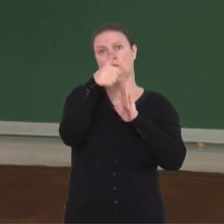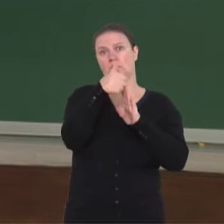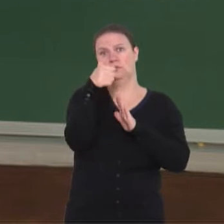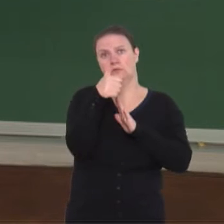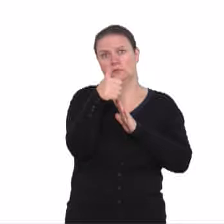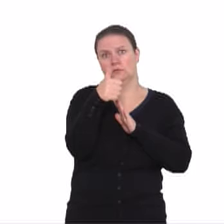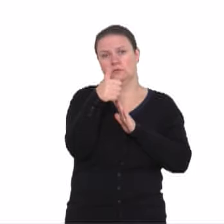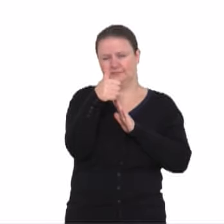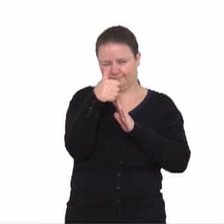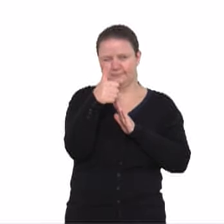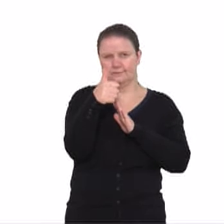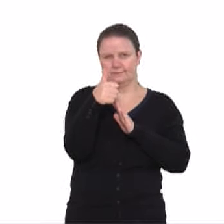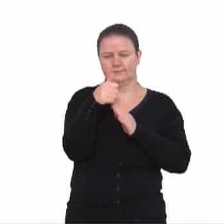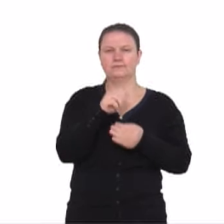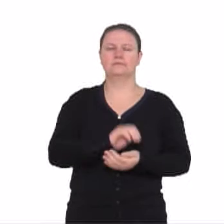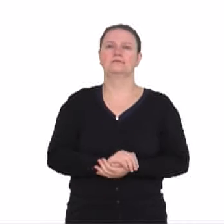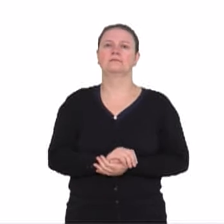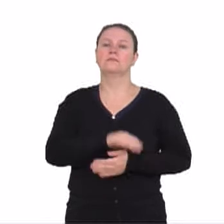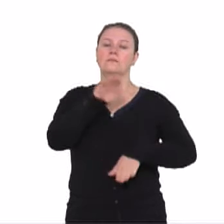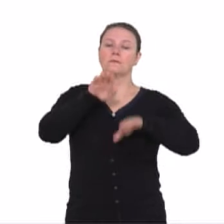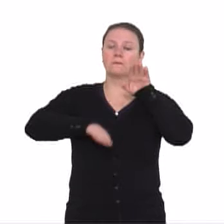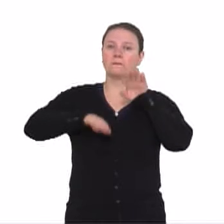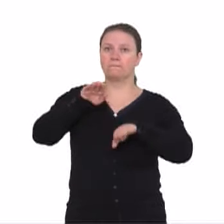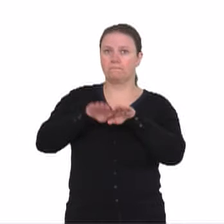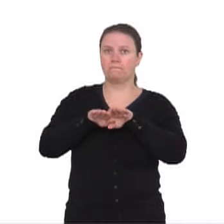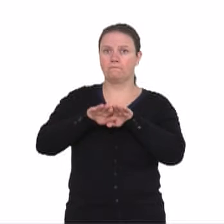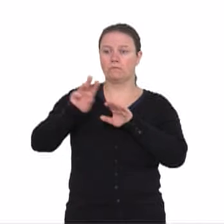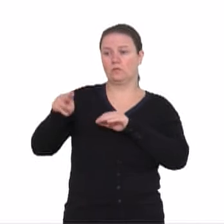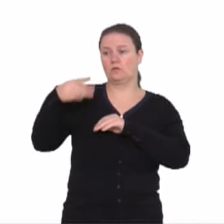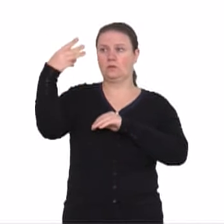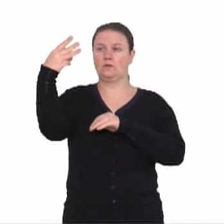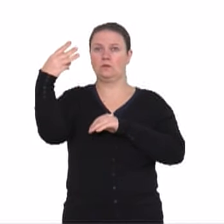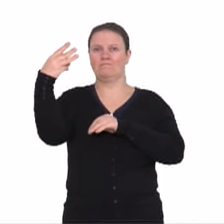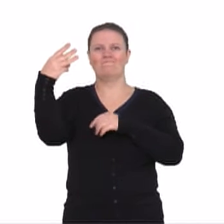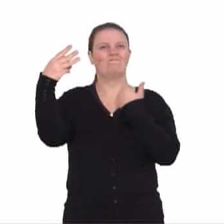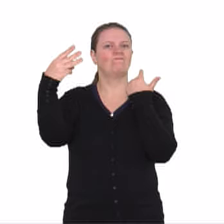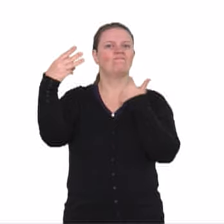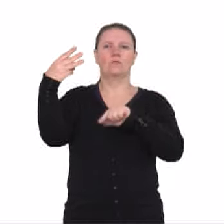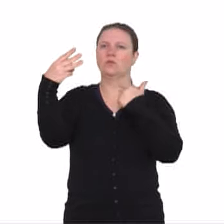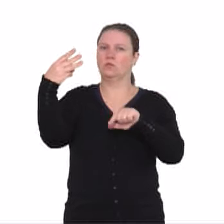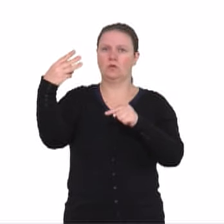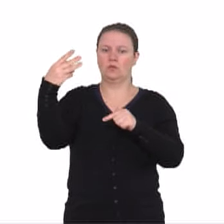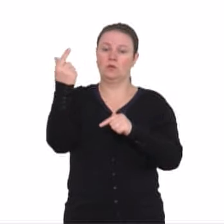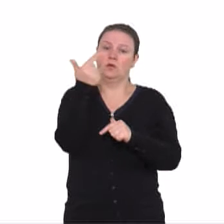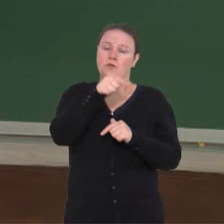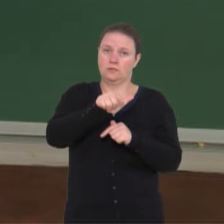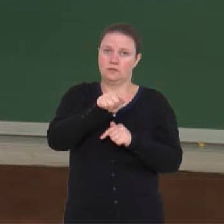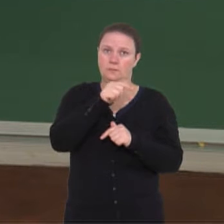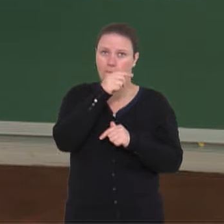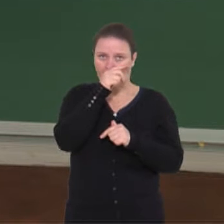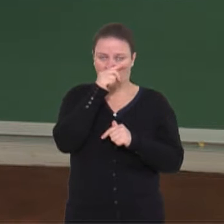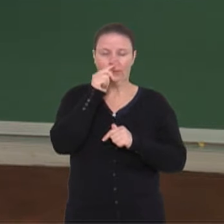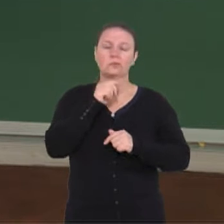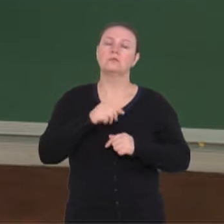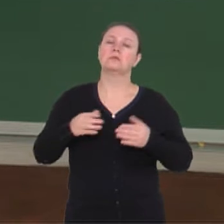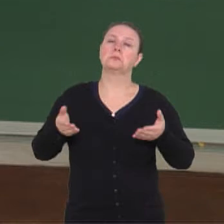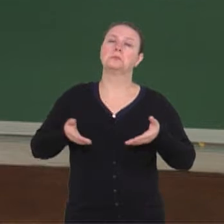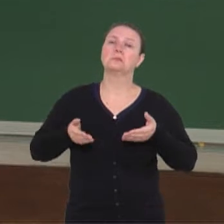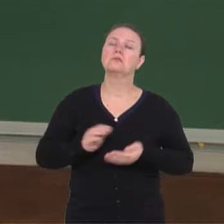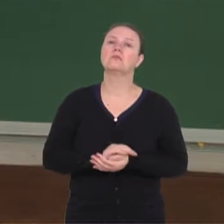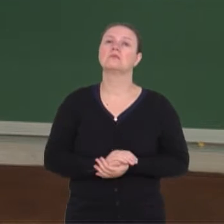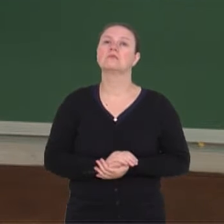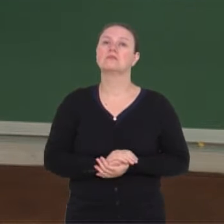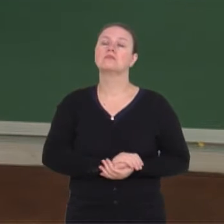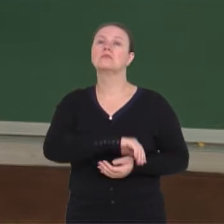na subtração, também repetiria. Variável com expoente 3, tem alguma aqui? Não, simplesmente repito. Agora, com expoente